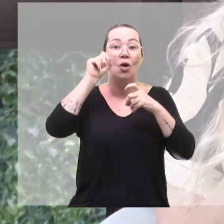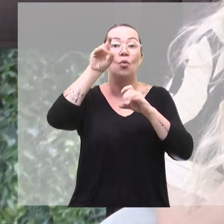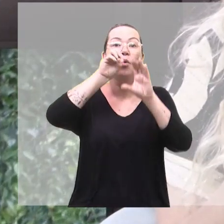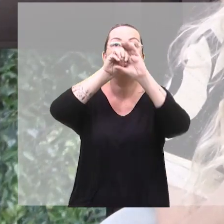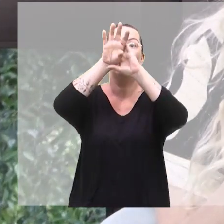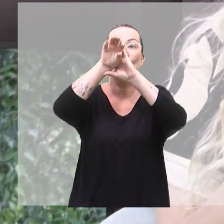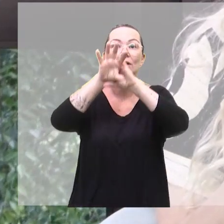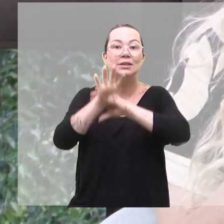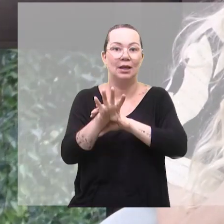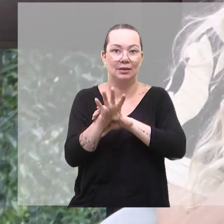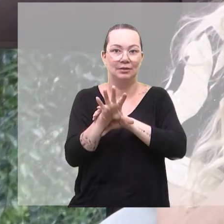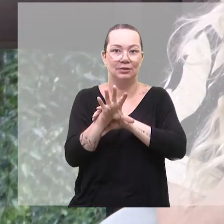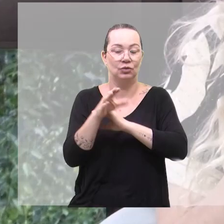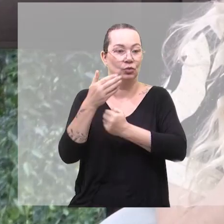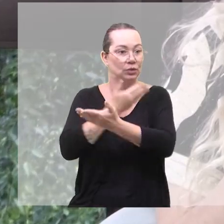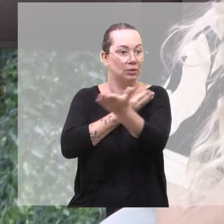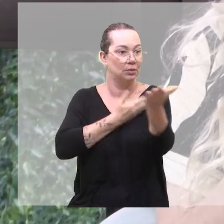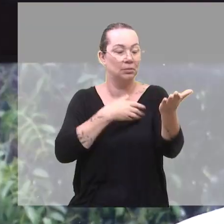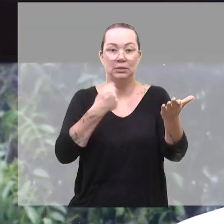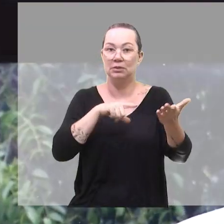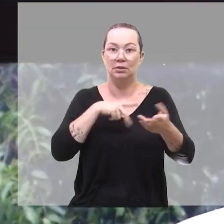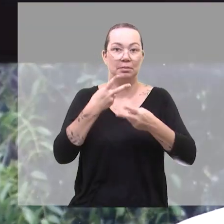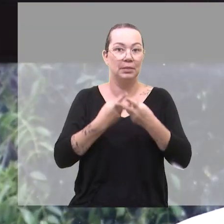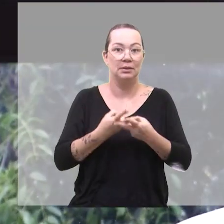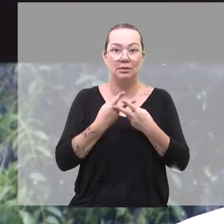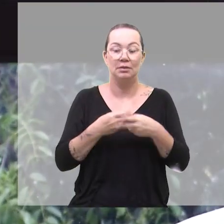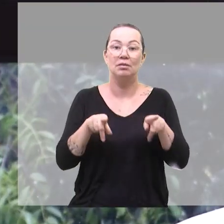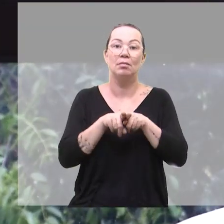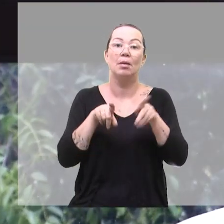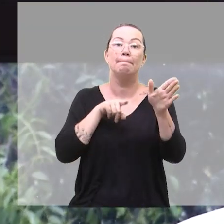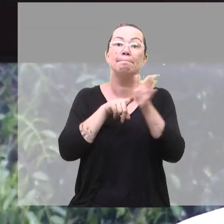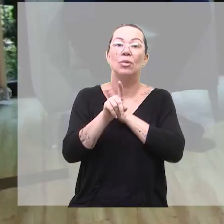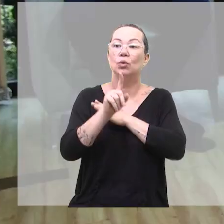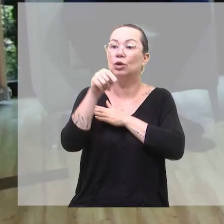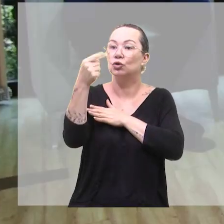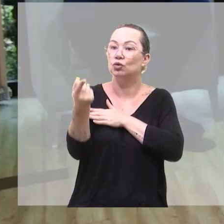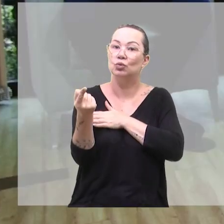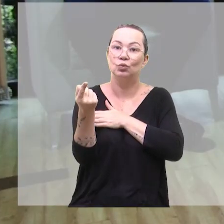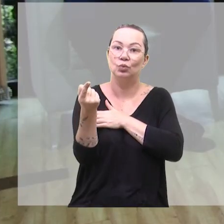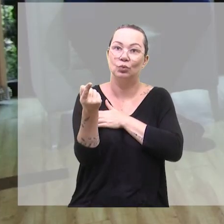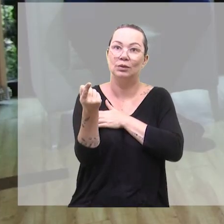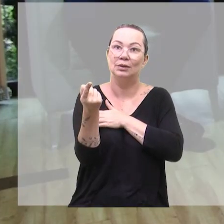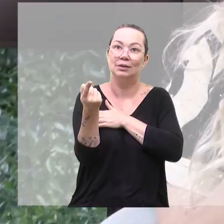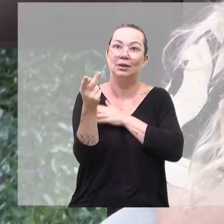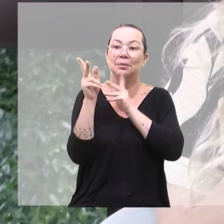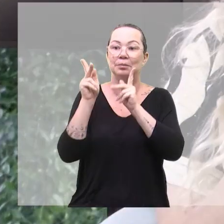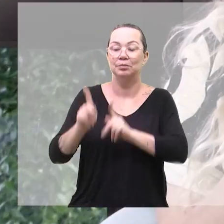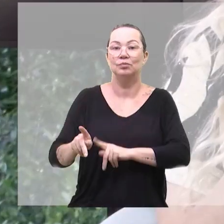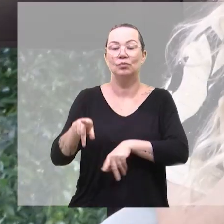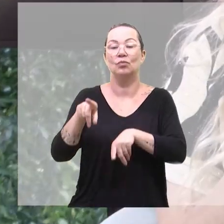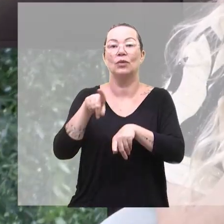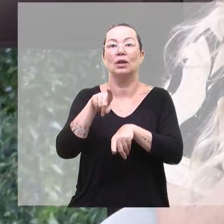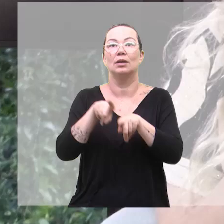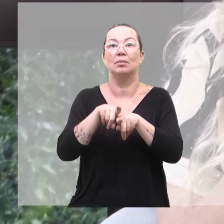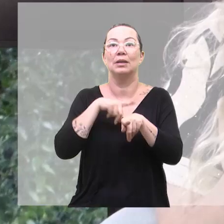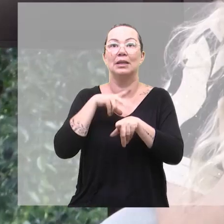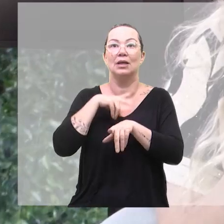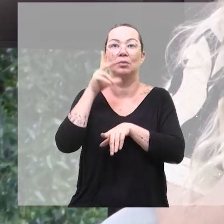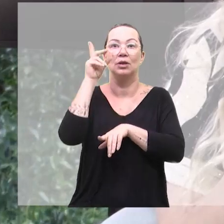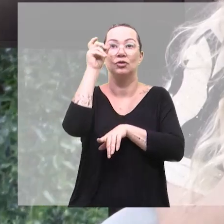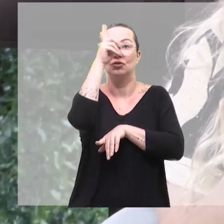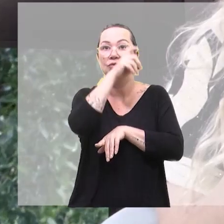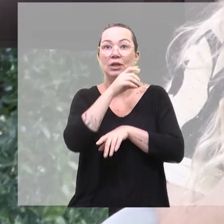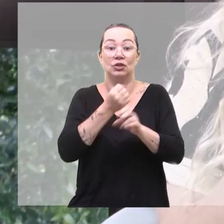vai conseguir visualizar. Os colegas precisam ter paciência também com as perguntas de outra colega, que daí a gente sabe que